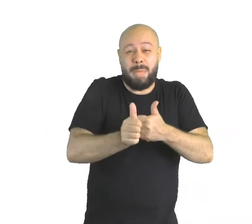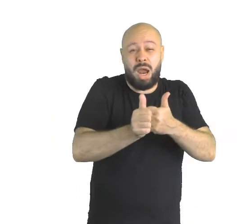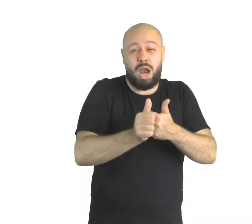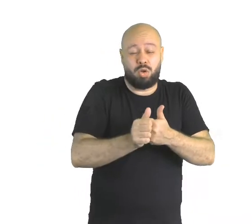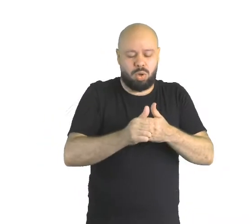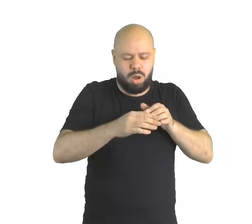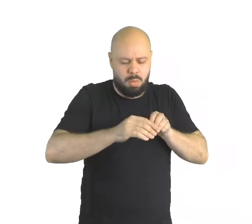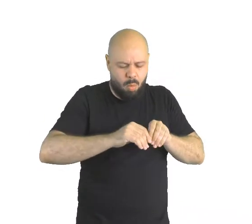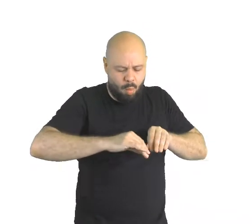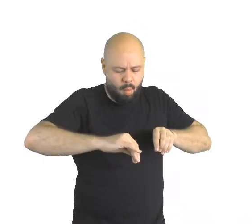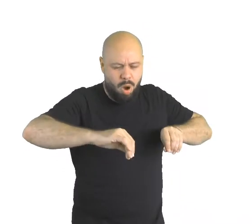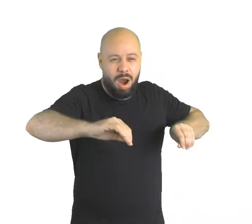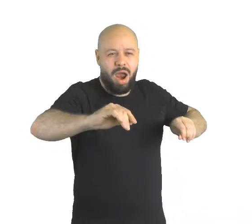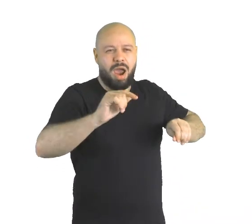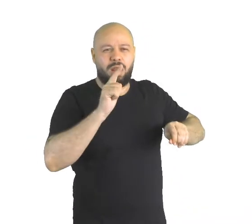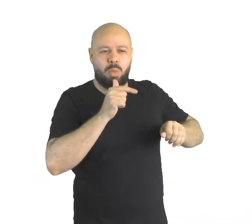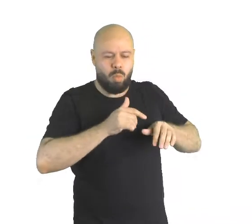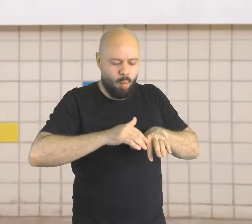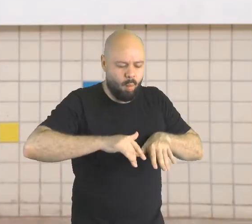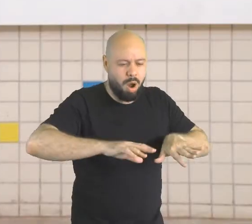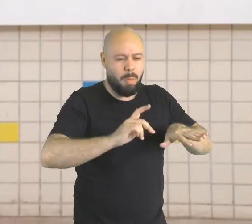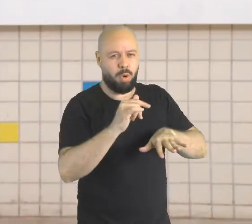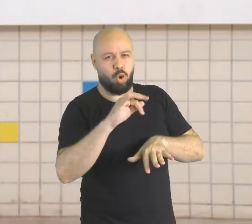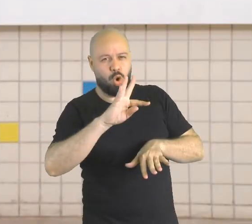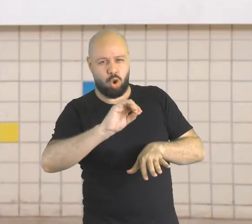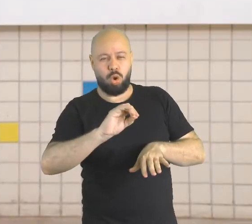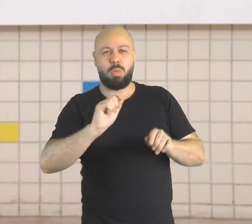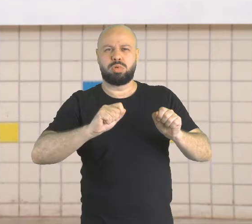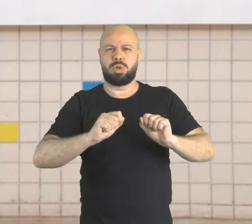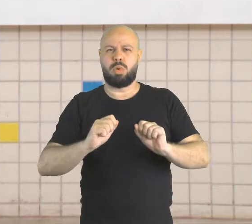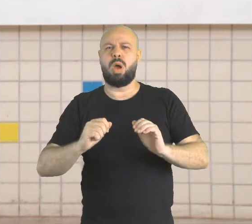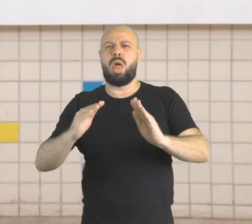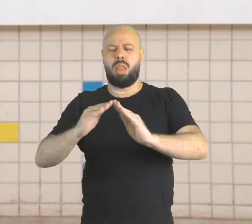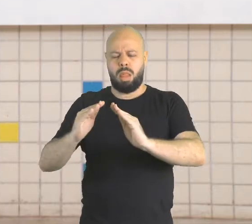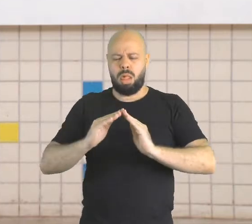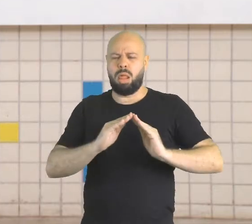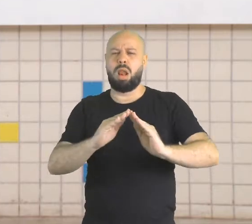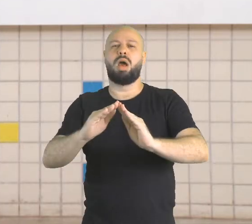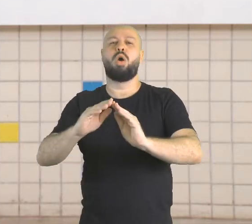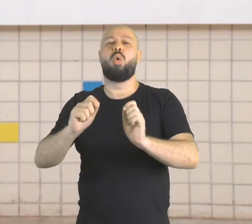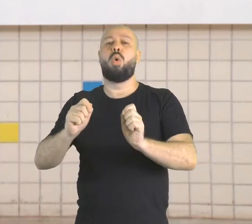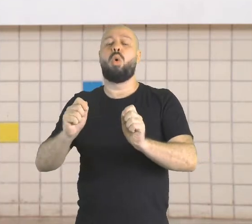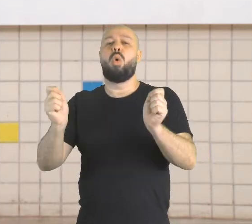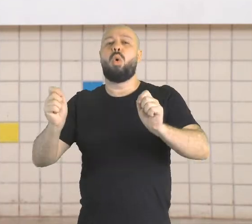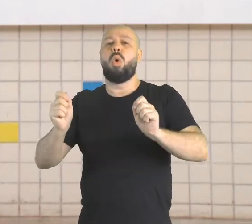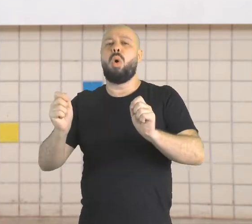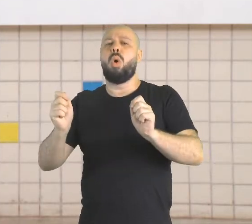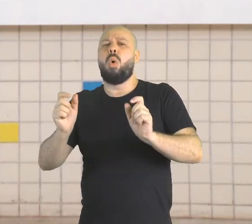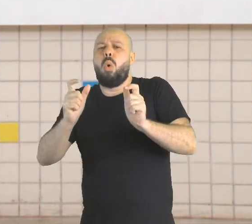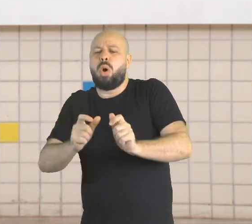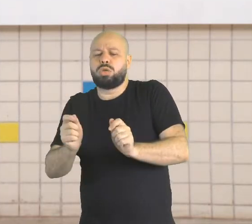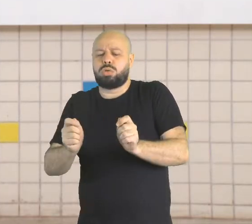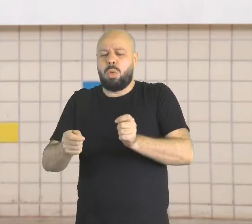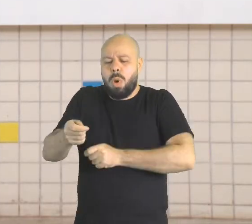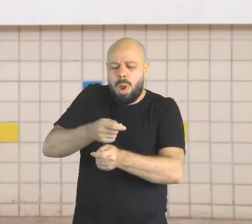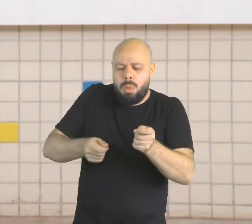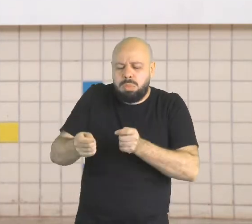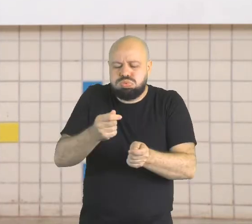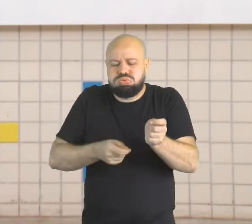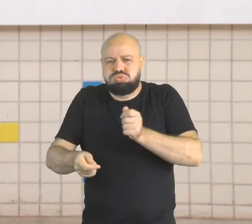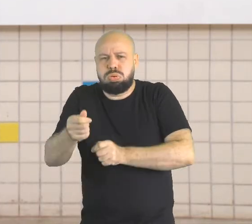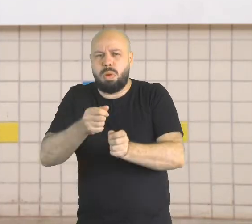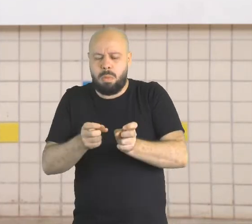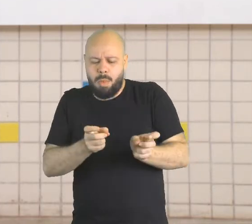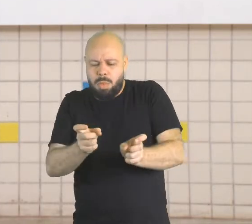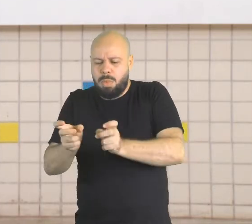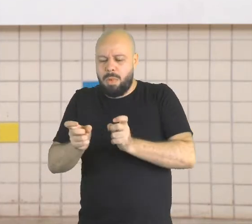outras palavras, eram grandes armazéns onde eram negociados, tá? Onde era negociada a comercialização